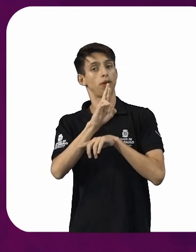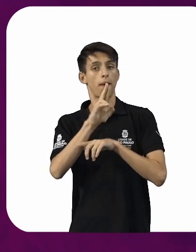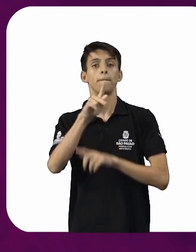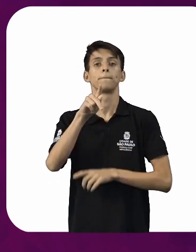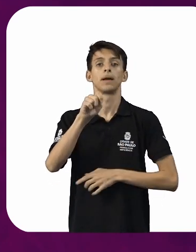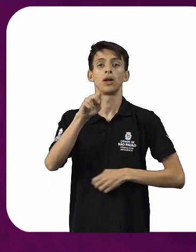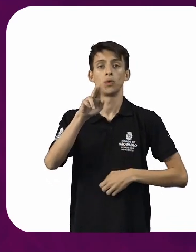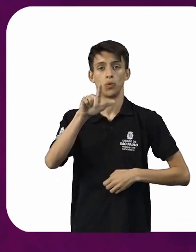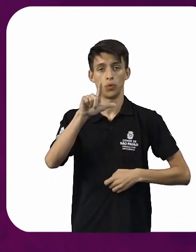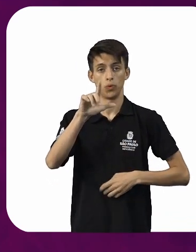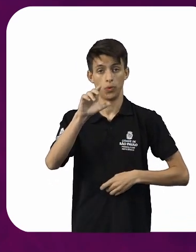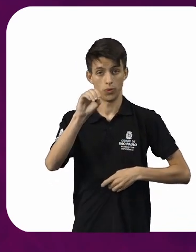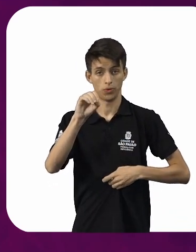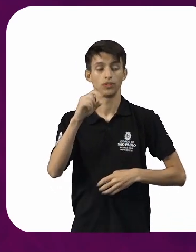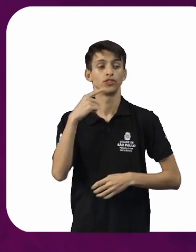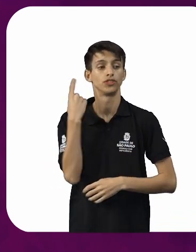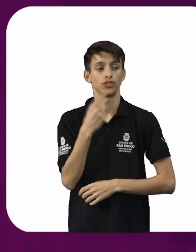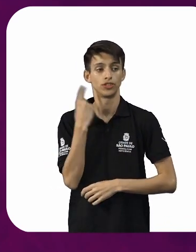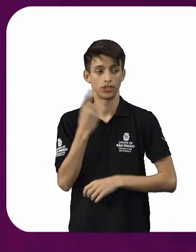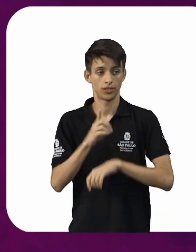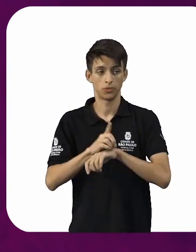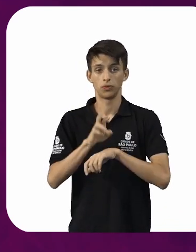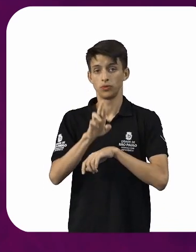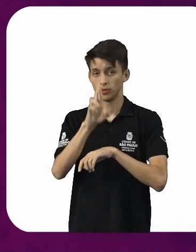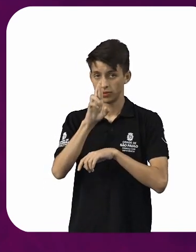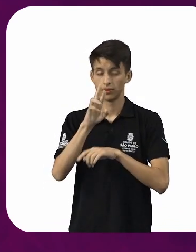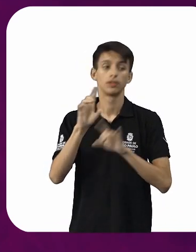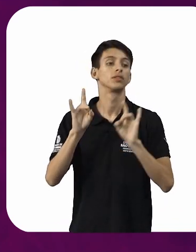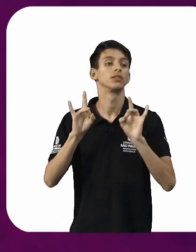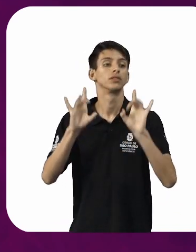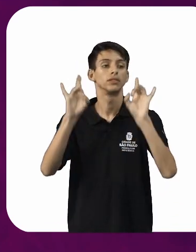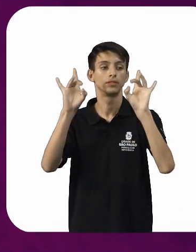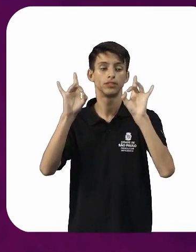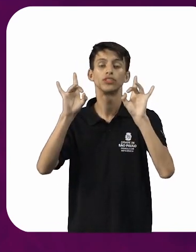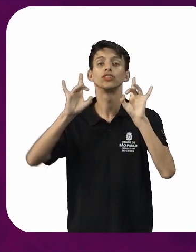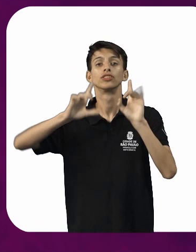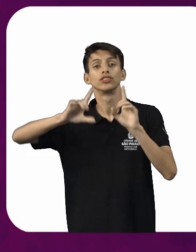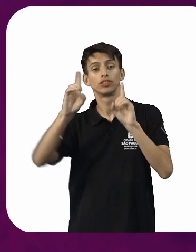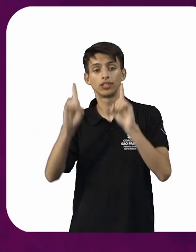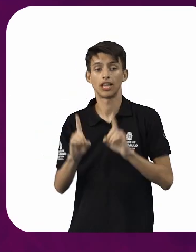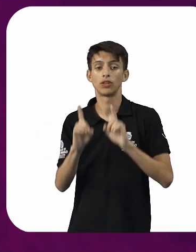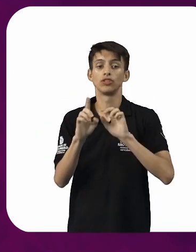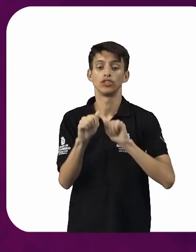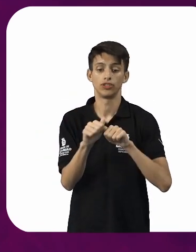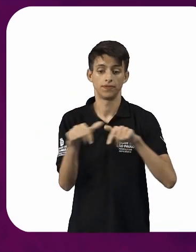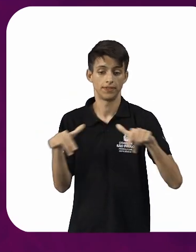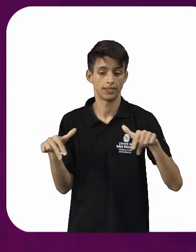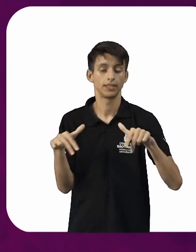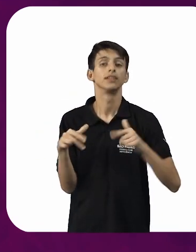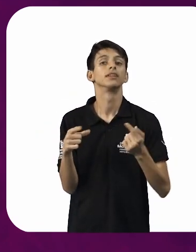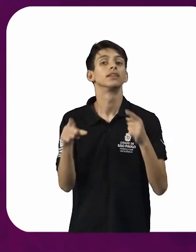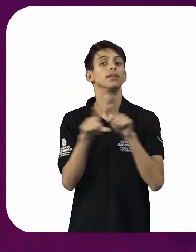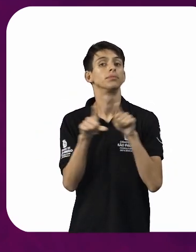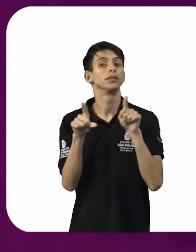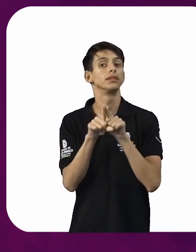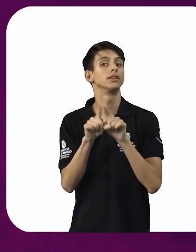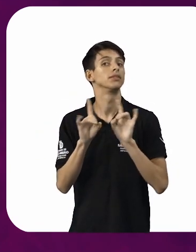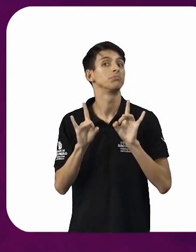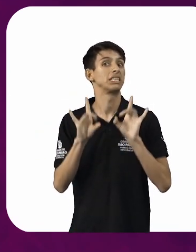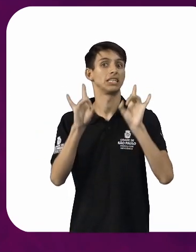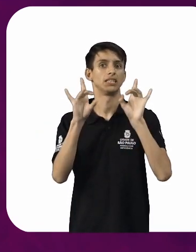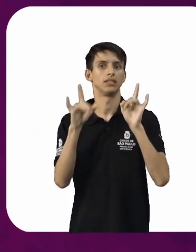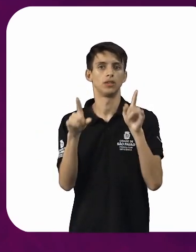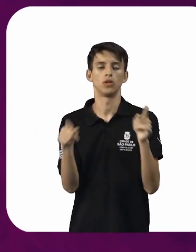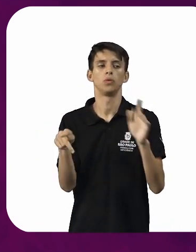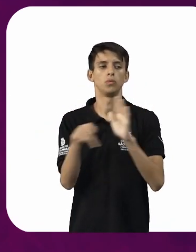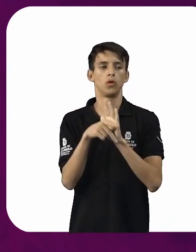Iotti, que ele é doutor em Direito Constitucional, especialista em Direito da Diversidade Sexual e de Gênero e